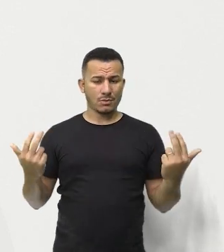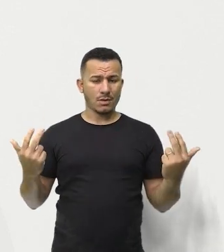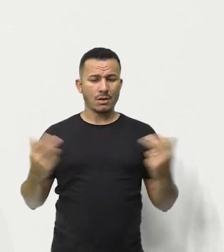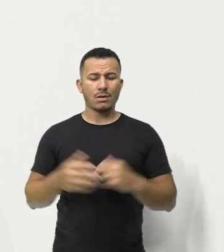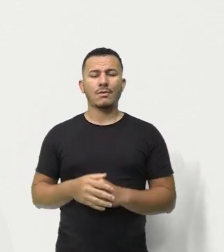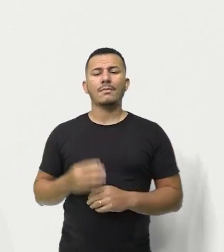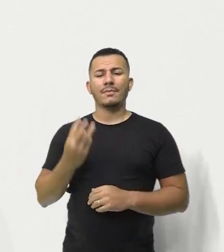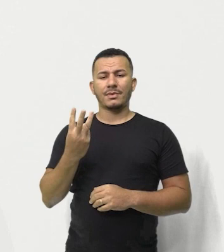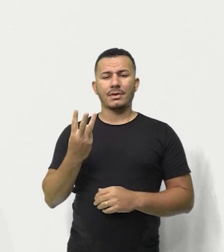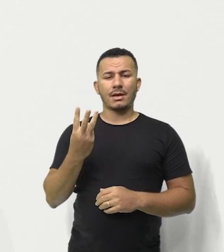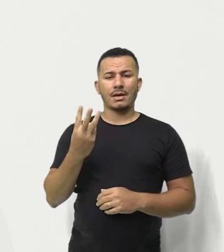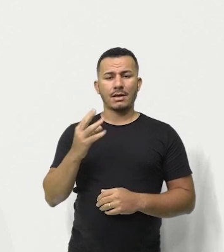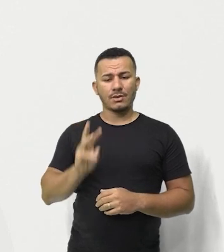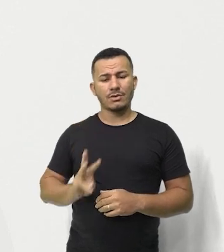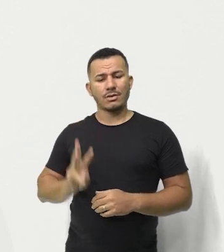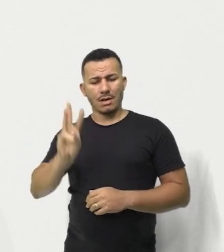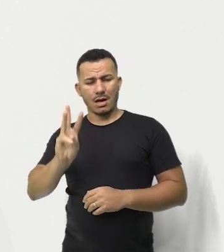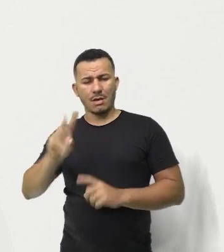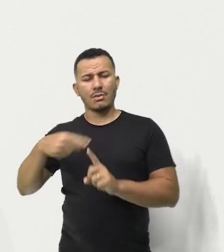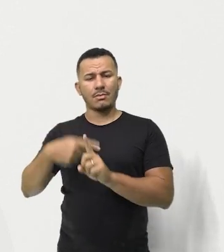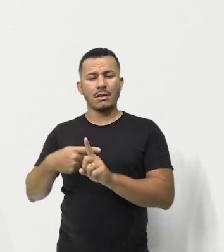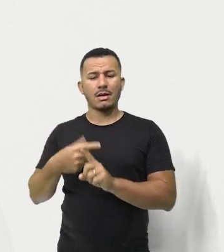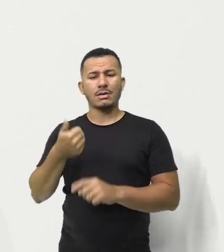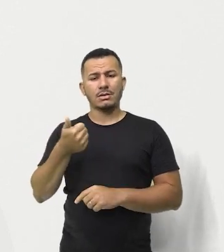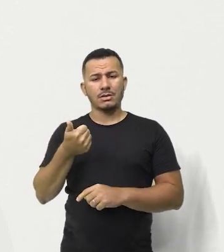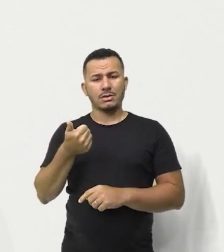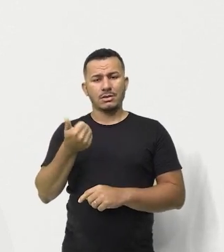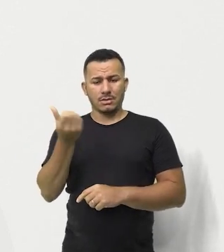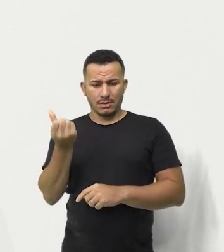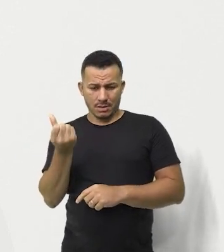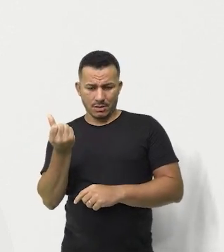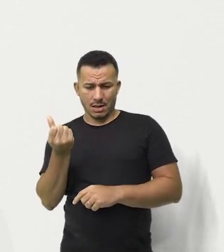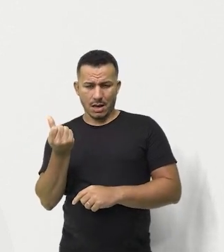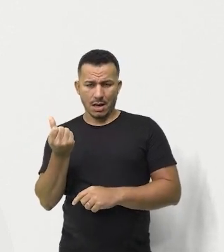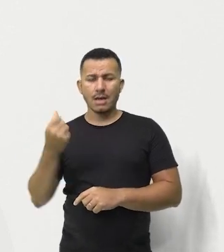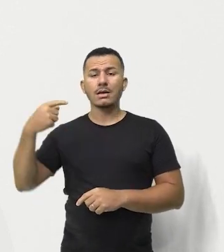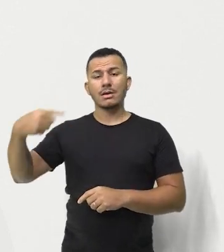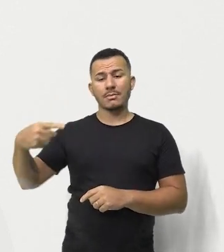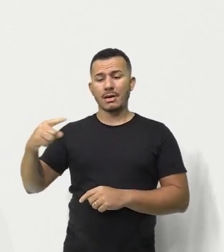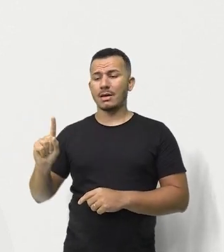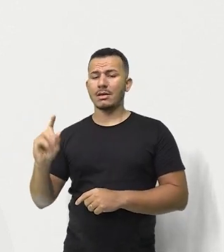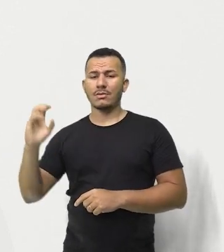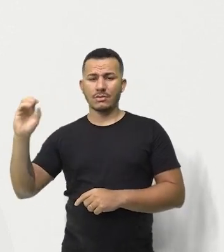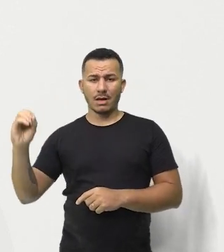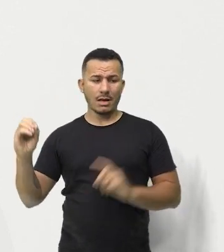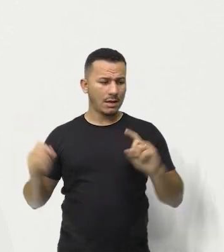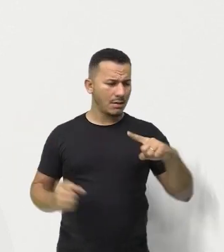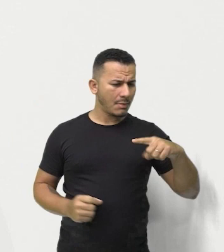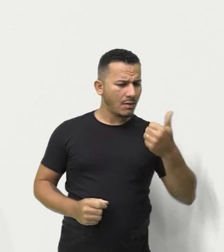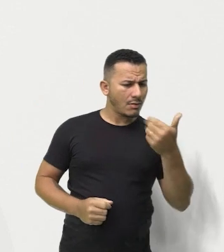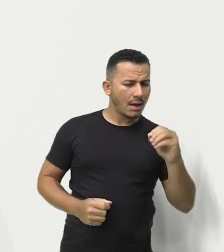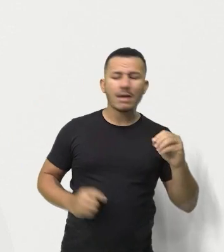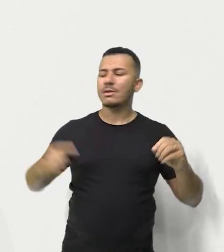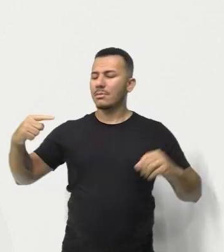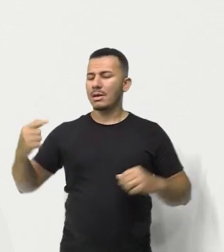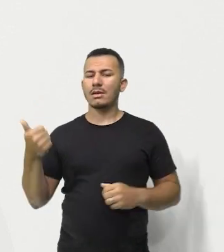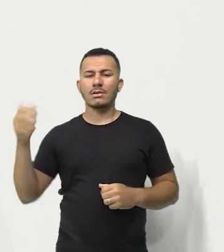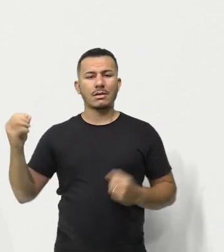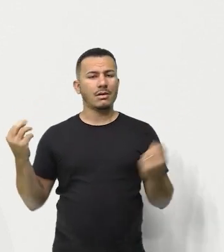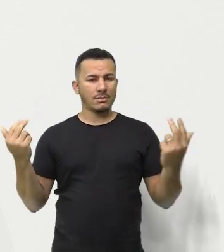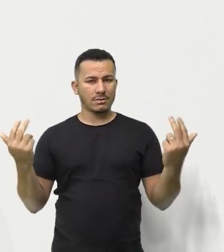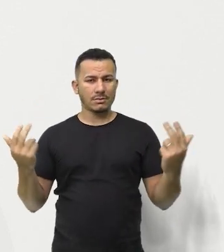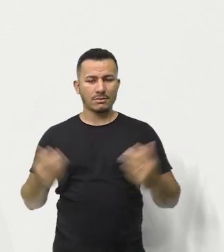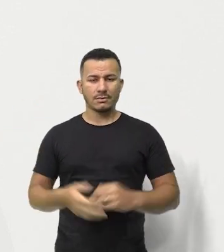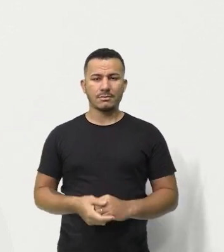lado, automaticamente eu vou ter que mexer do outro, ó. Então, se eu coloquei o simétrico de mais 10, que é menos 10, então do